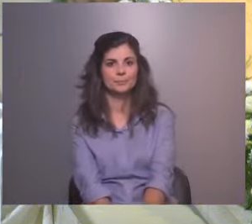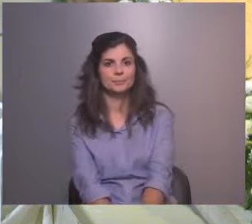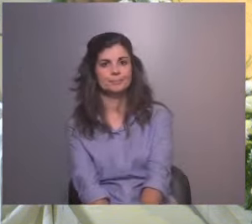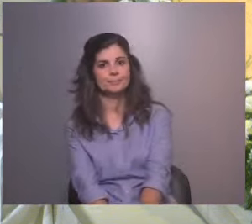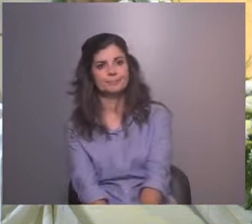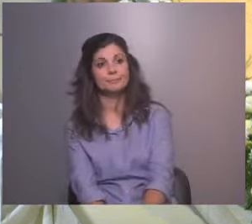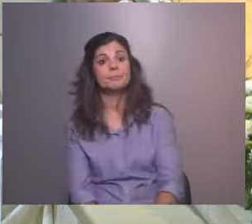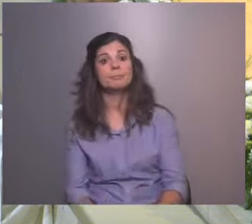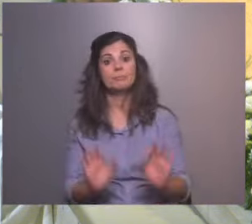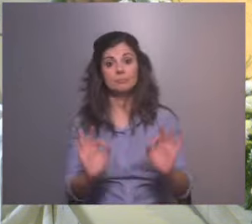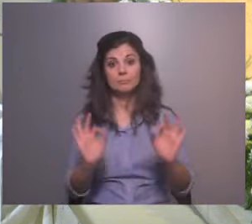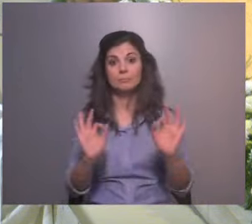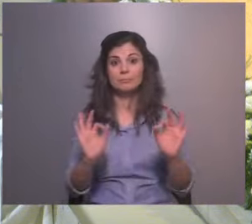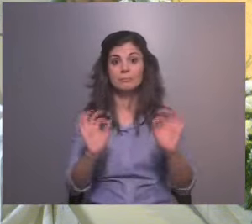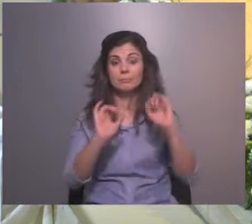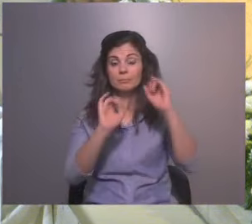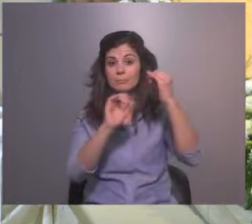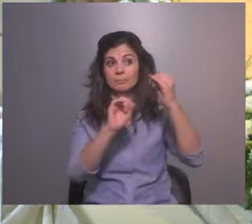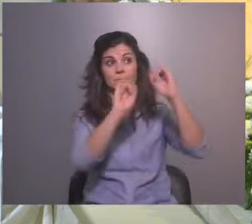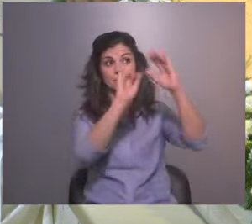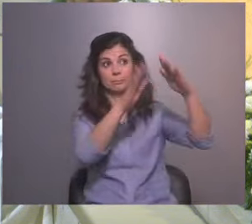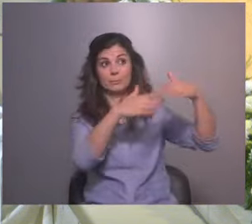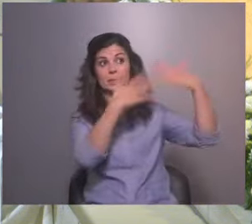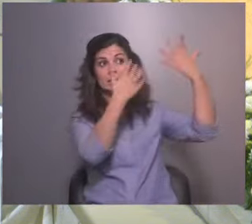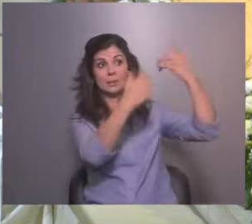contra o